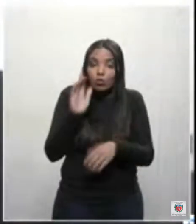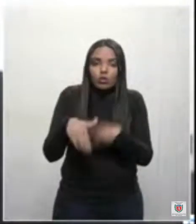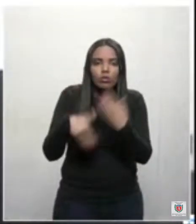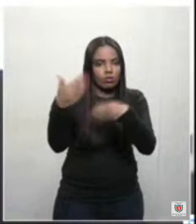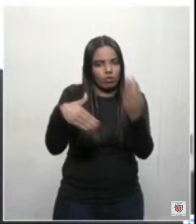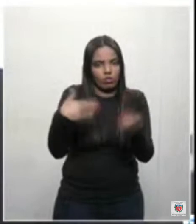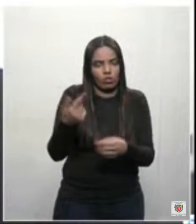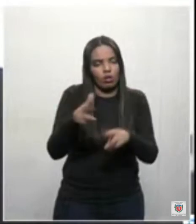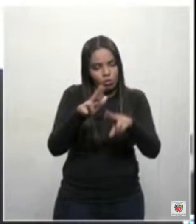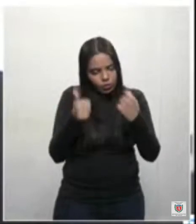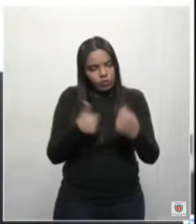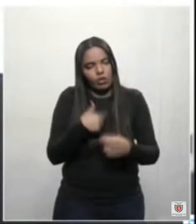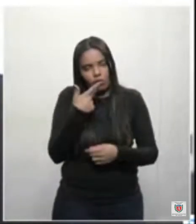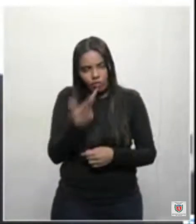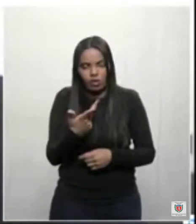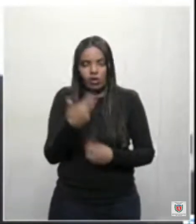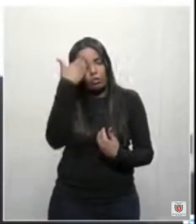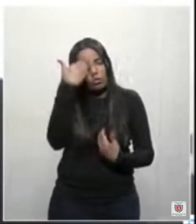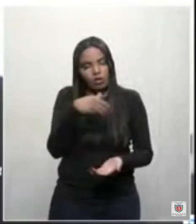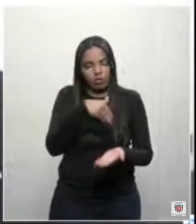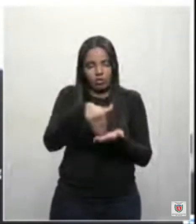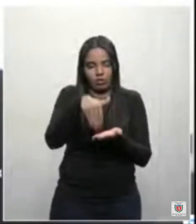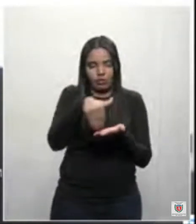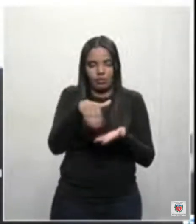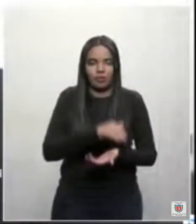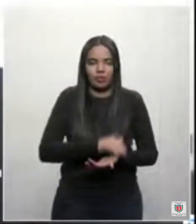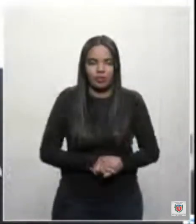essa ressalva para Vossa Excelência. Obrigado, secretário.